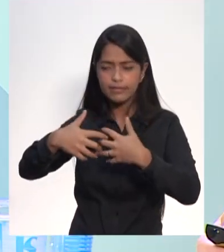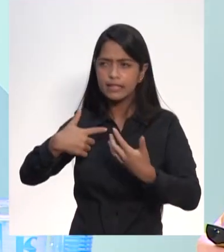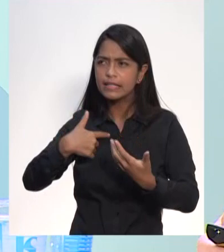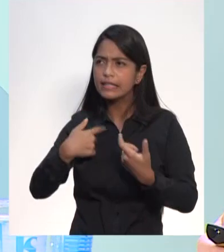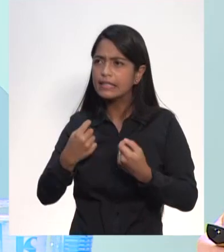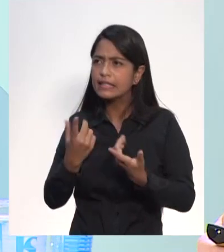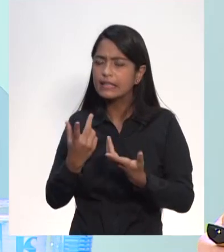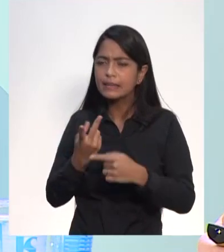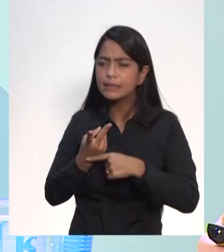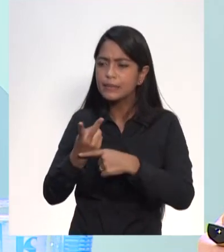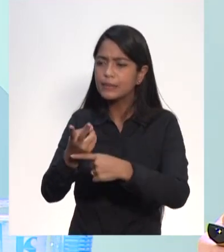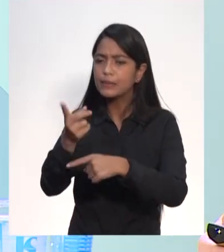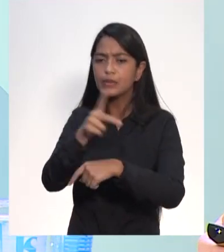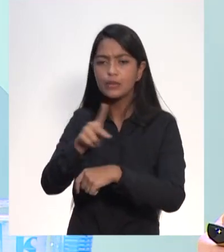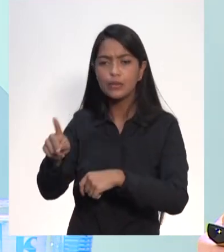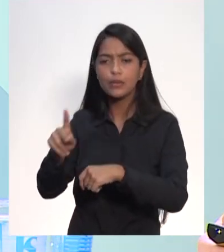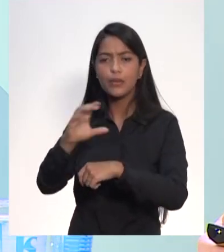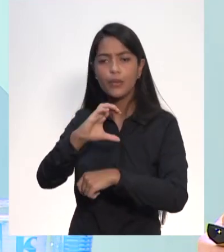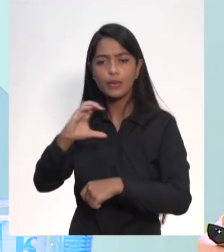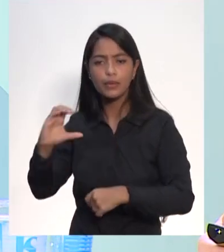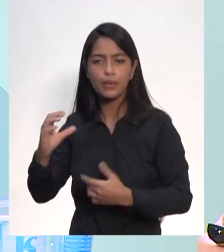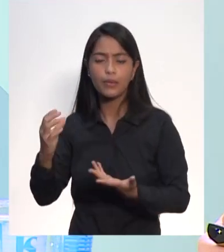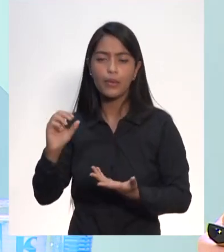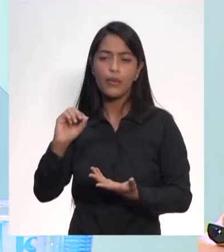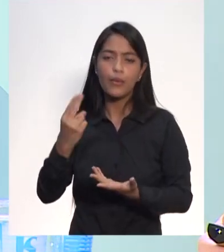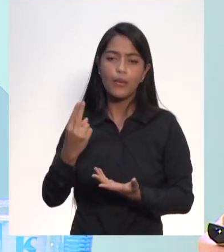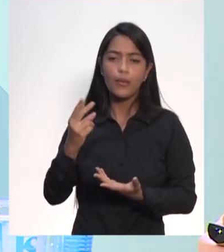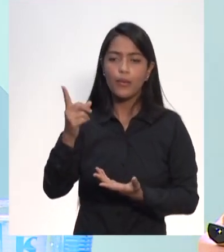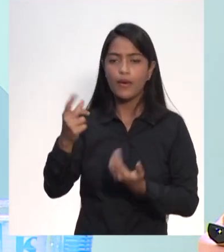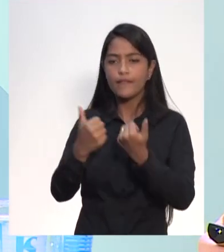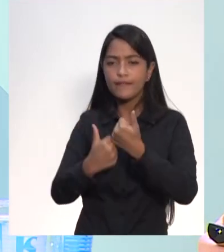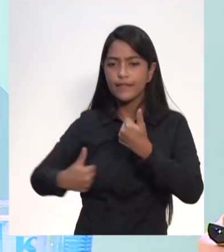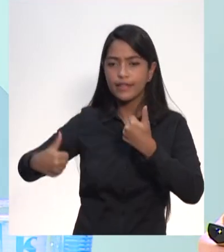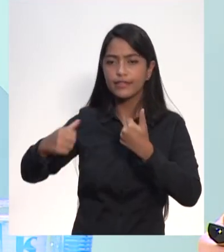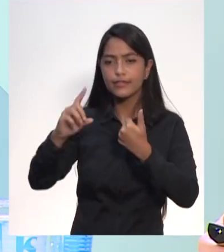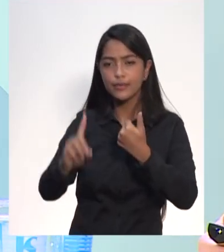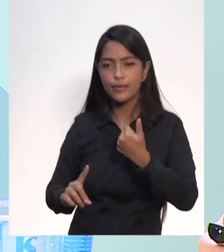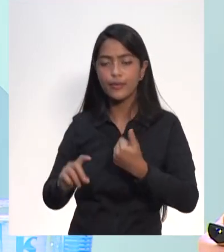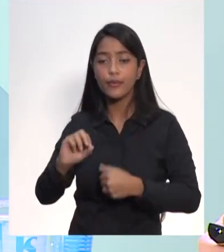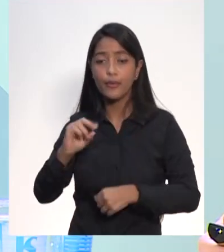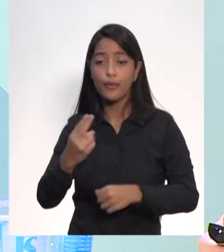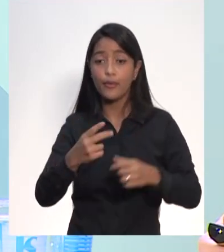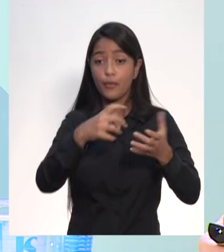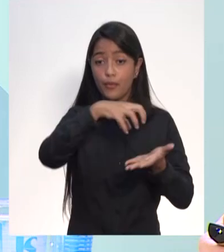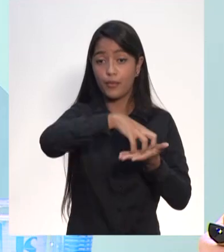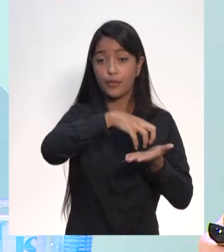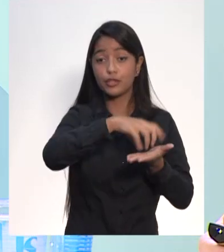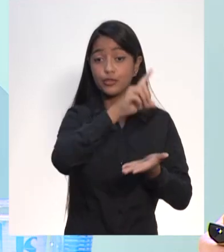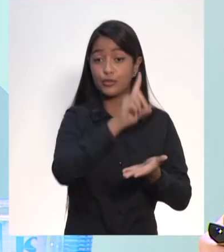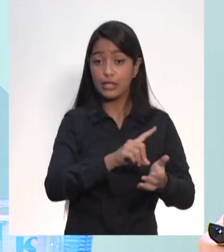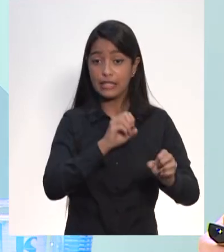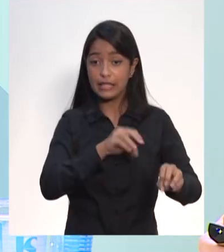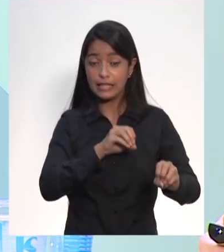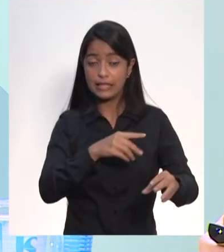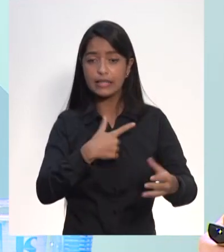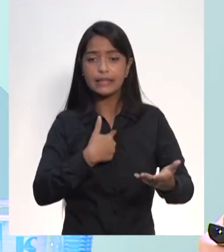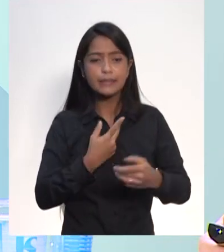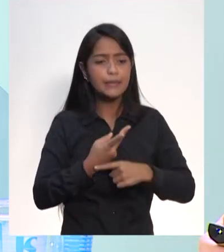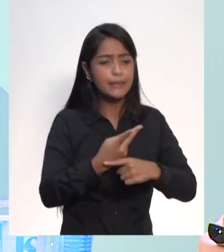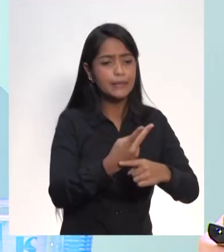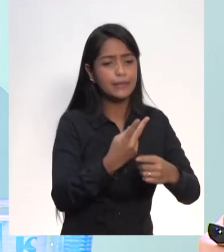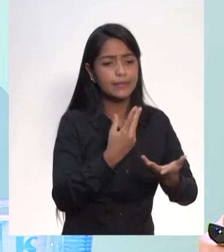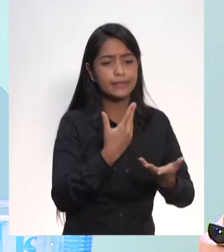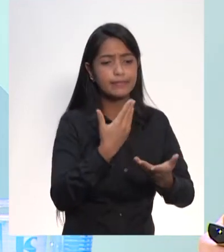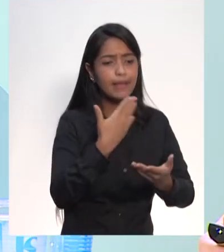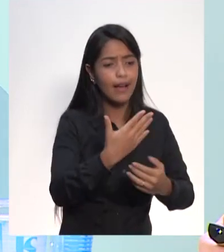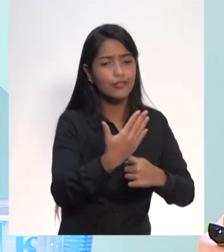para o professor coordenador, para o vice-diretor, para o diretor, para a própria diretoria de ensino, aqui para o órgão central, como que eu posso interagir,